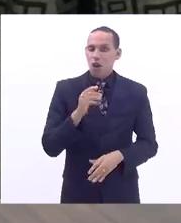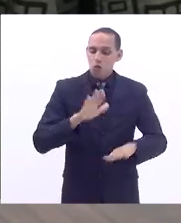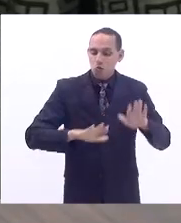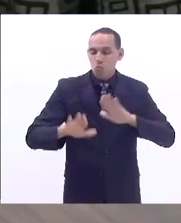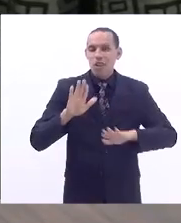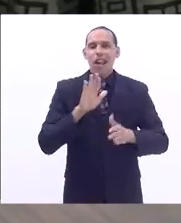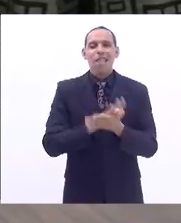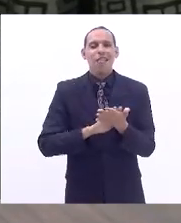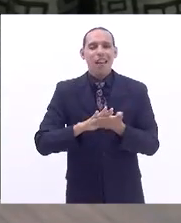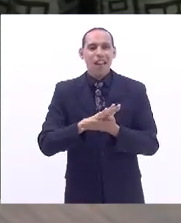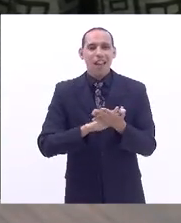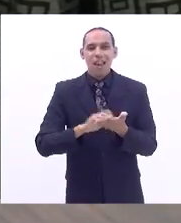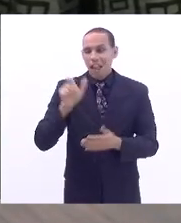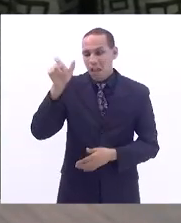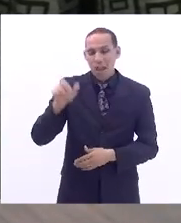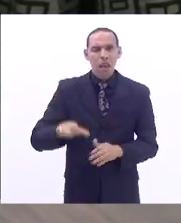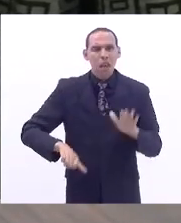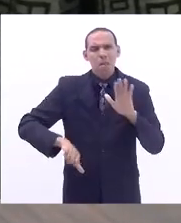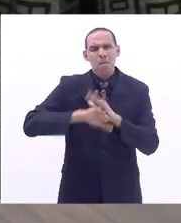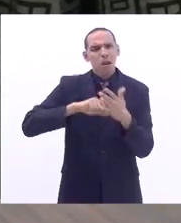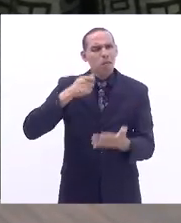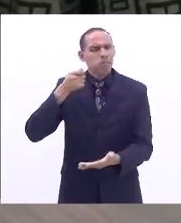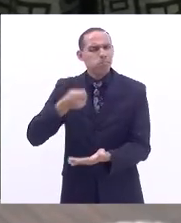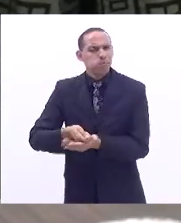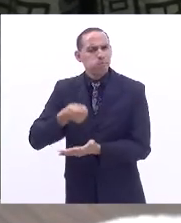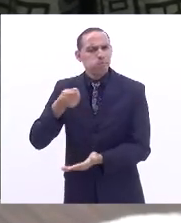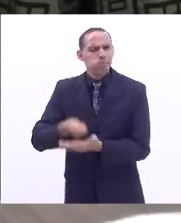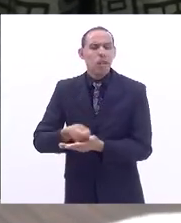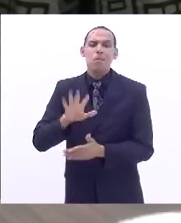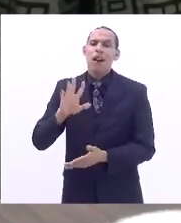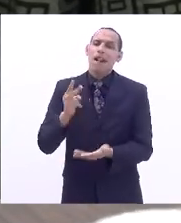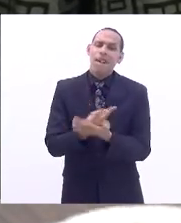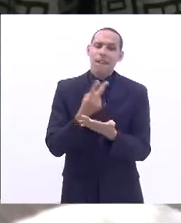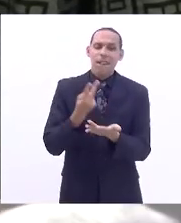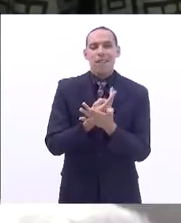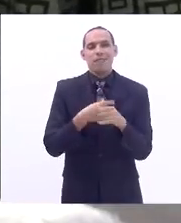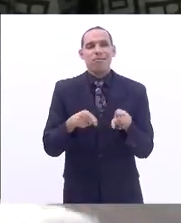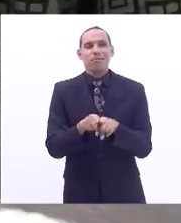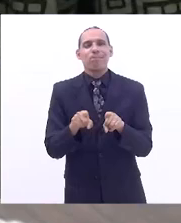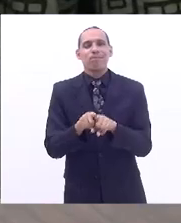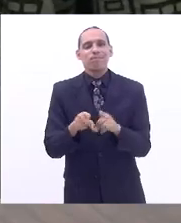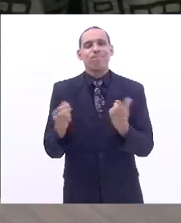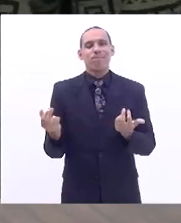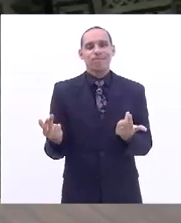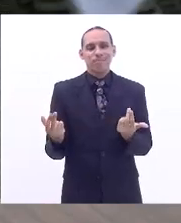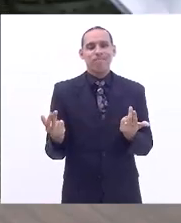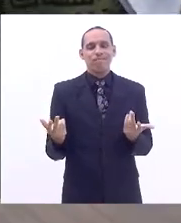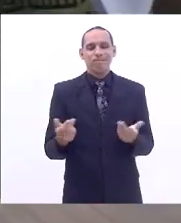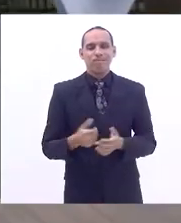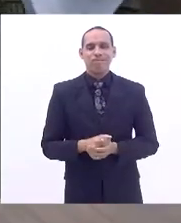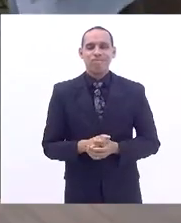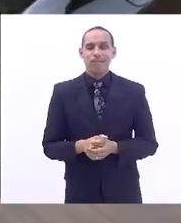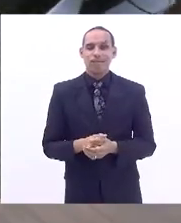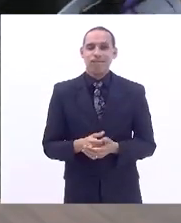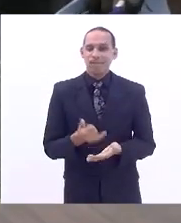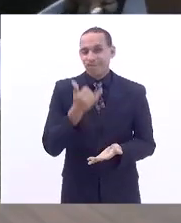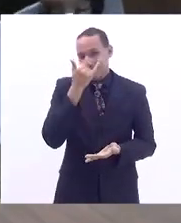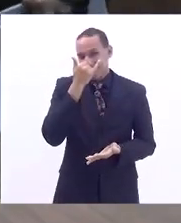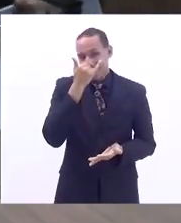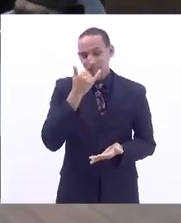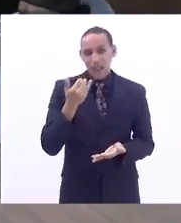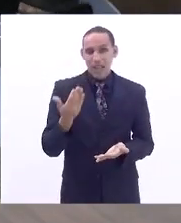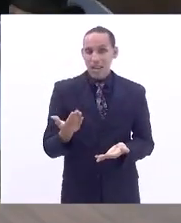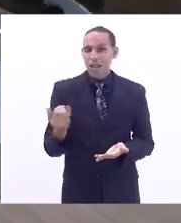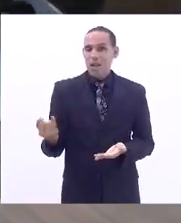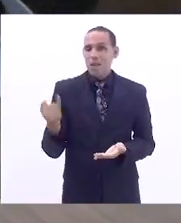cuidado punidos severamente também de forma inequívoca de forma equivocada então eu quero dizer da